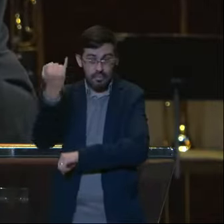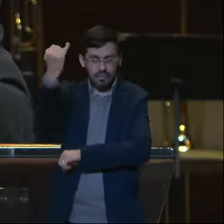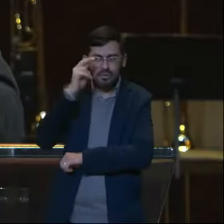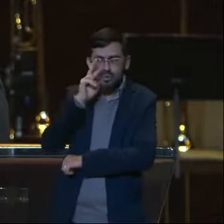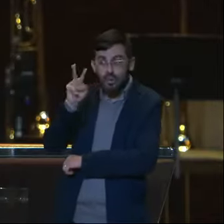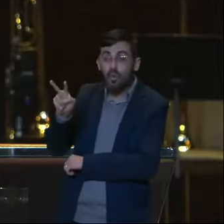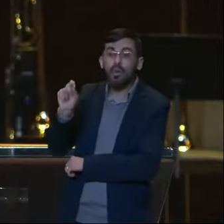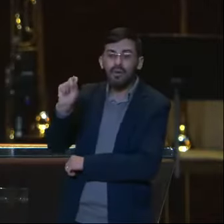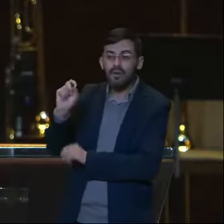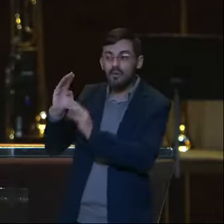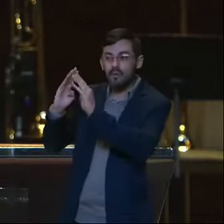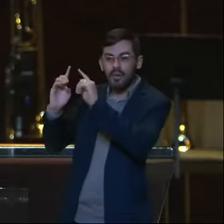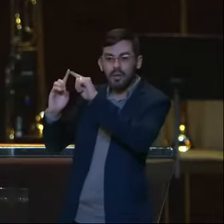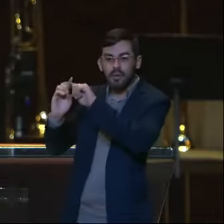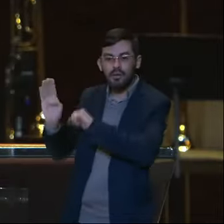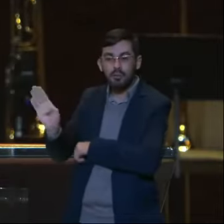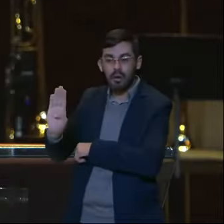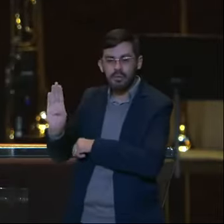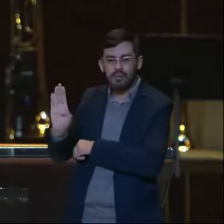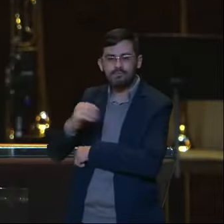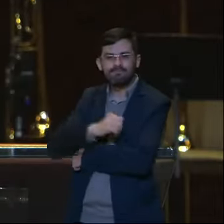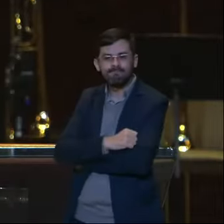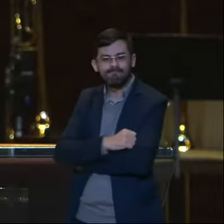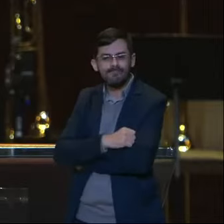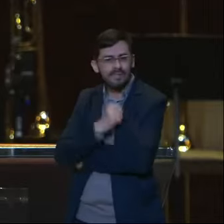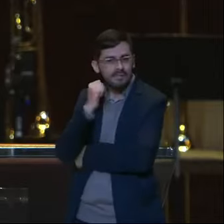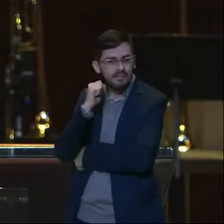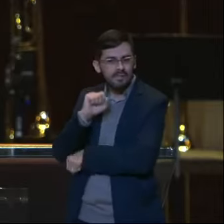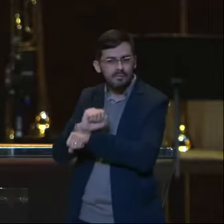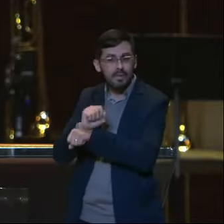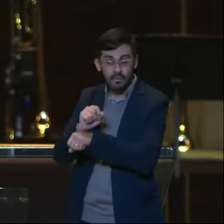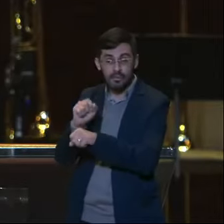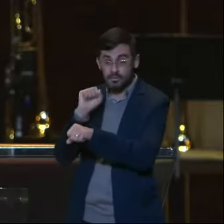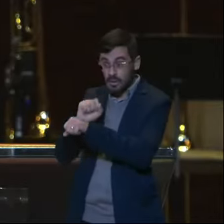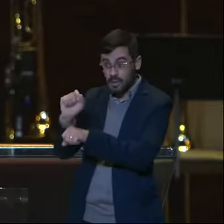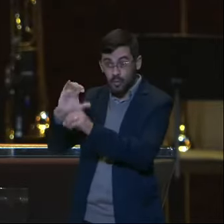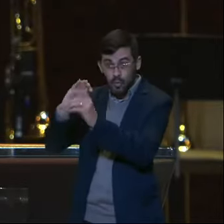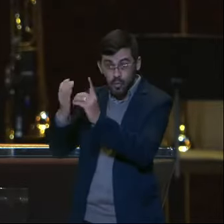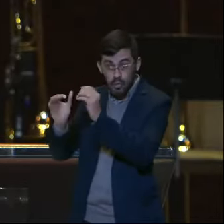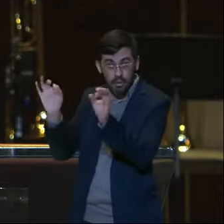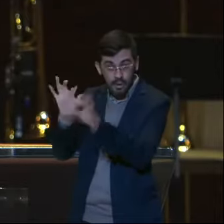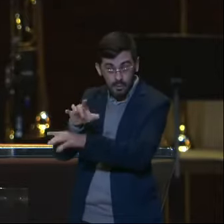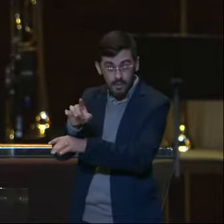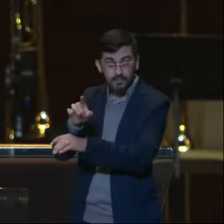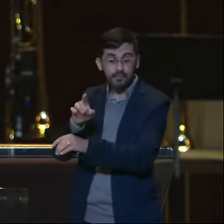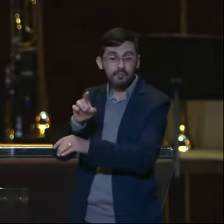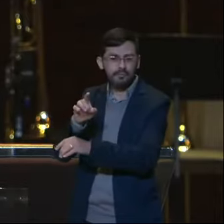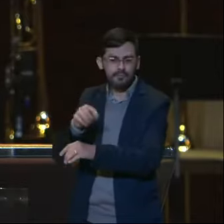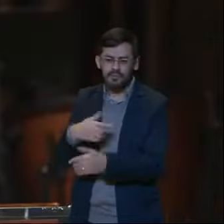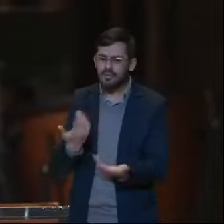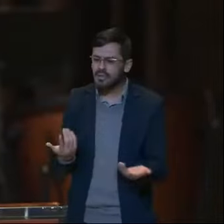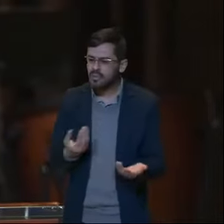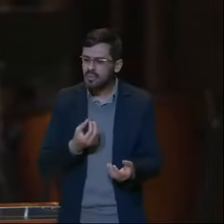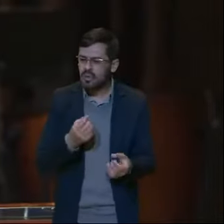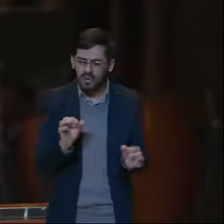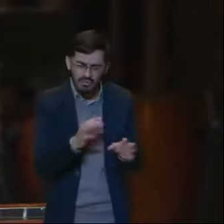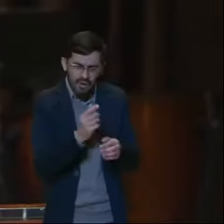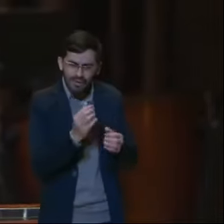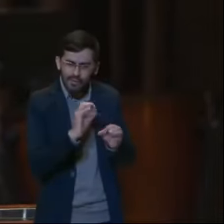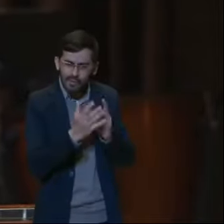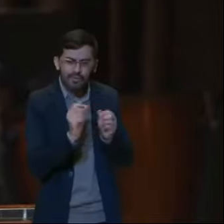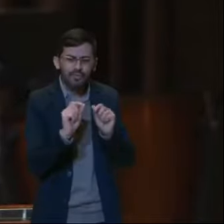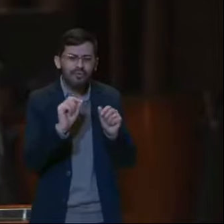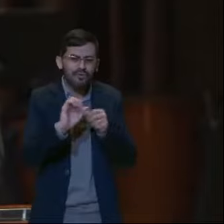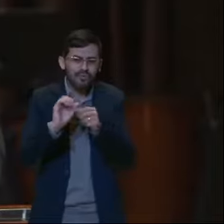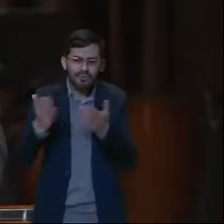ele olhou uma igrejinha batista. Ele falou assim, espera aqui, vamos terminar esse culto acabar. Um amigo dele não entendeu, como assim terminar o culto? O